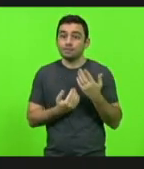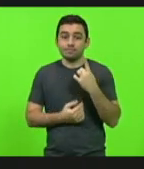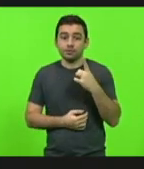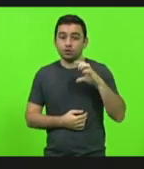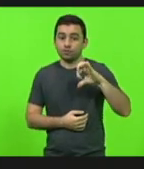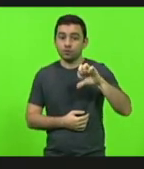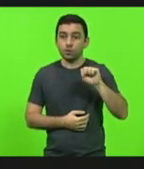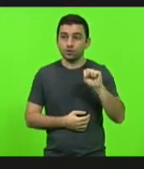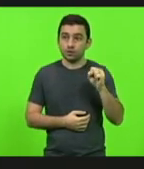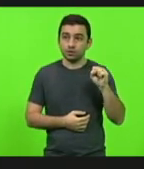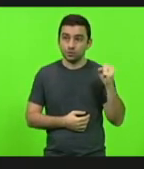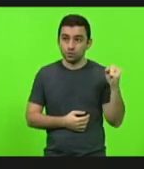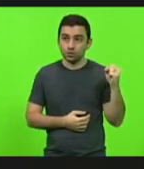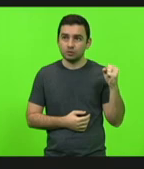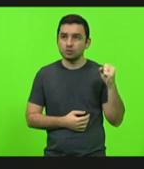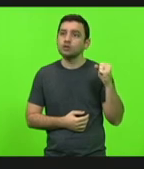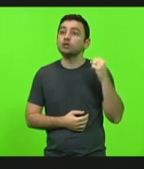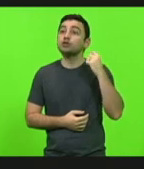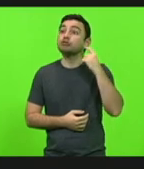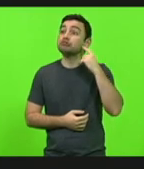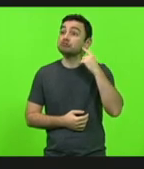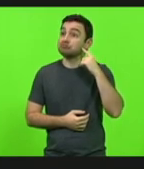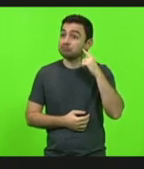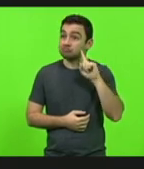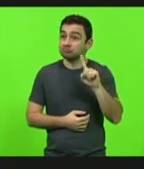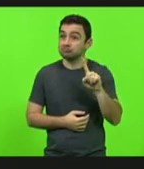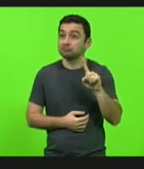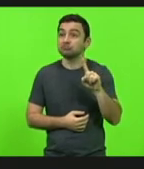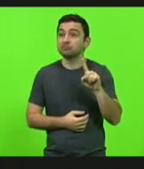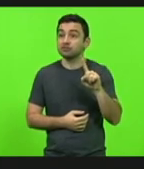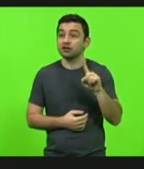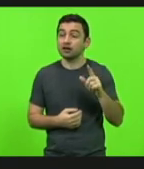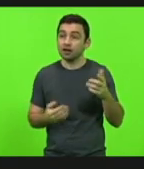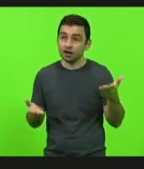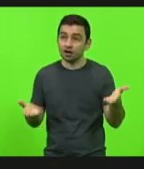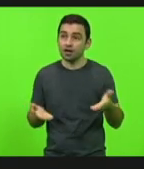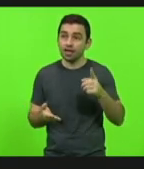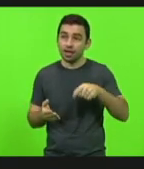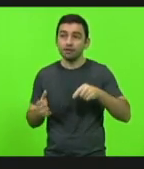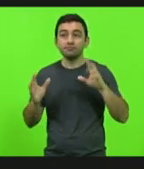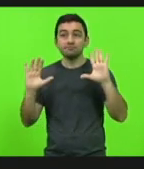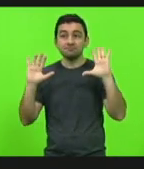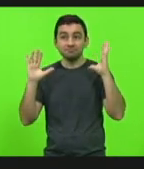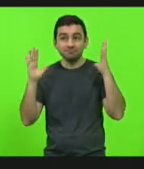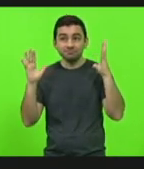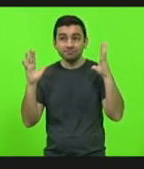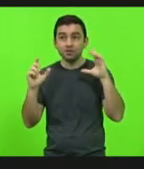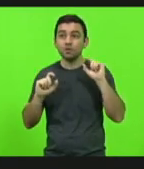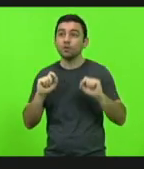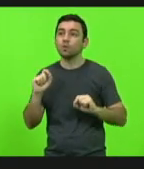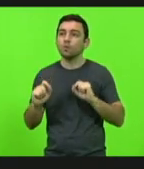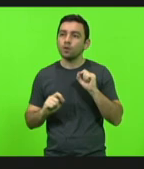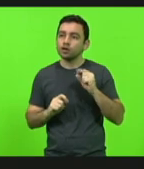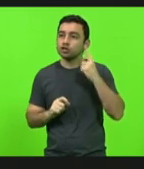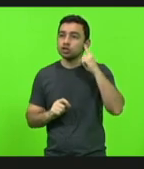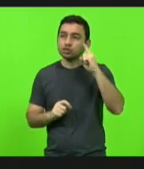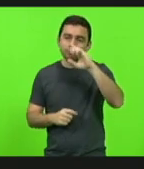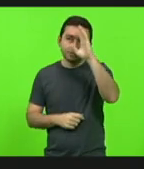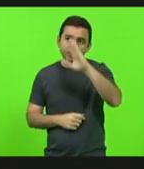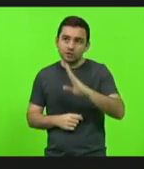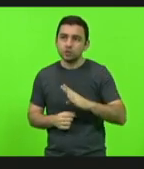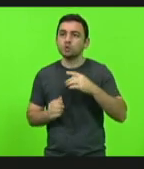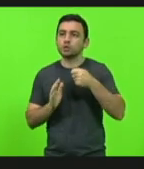esse dia ele também é comemorado como o dia nacional de